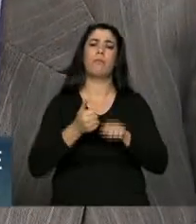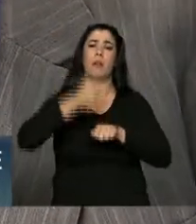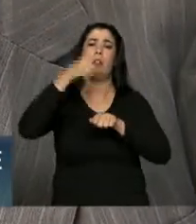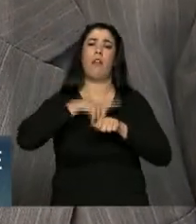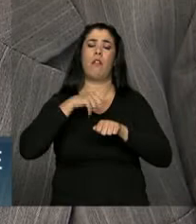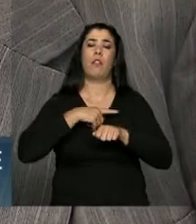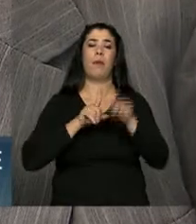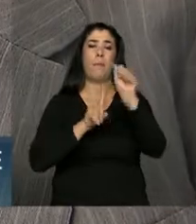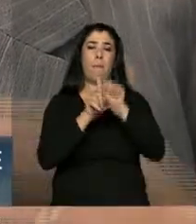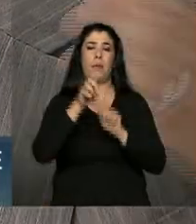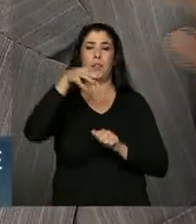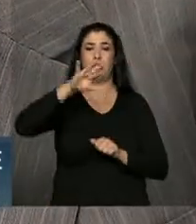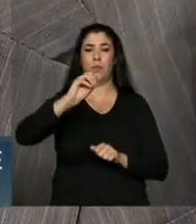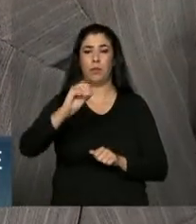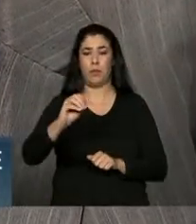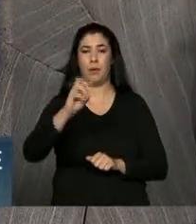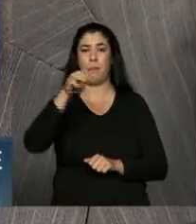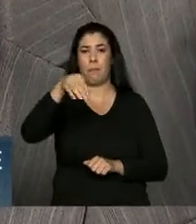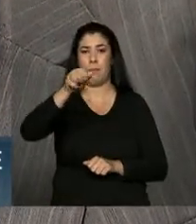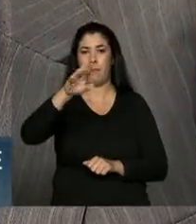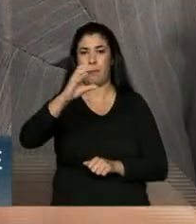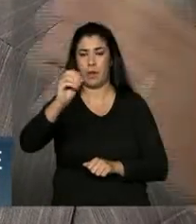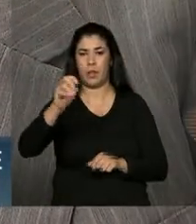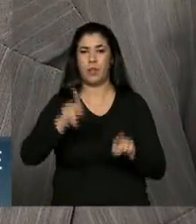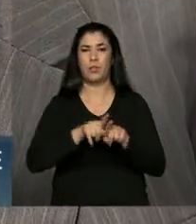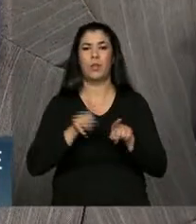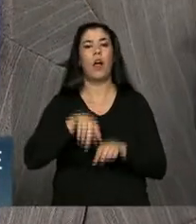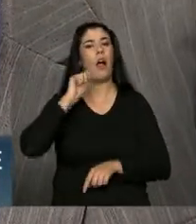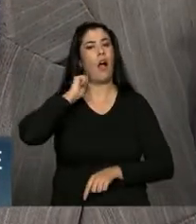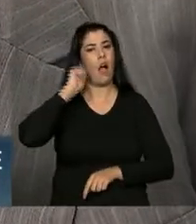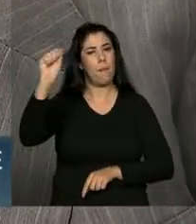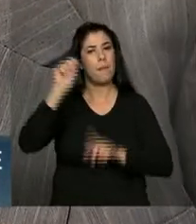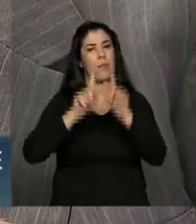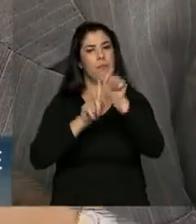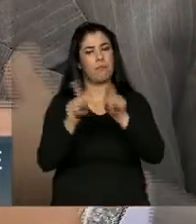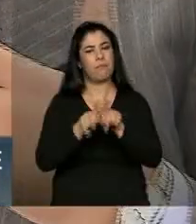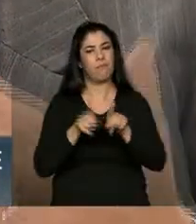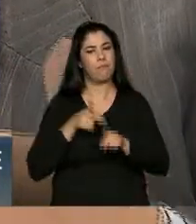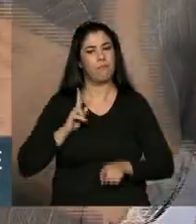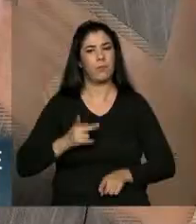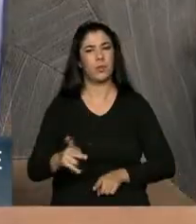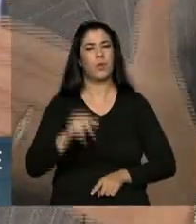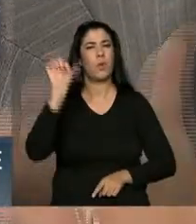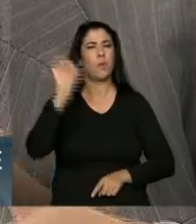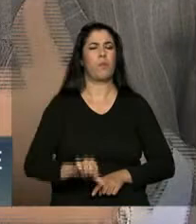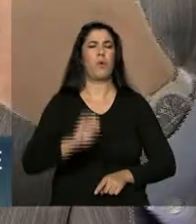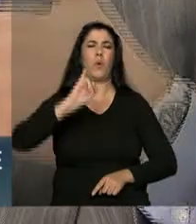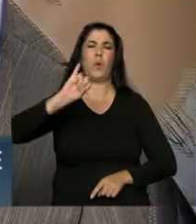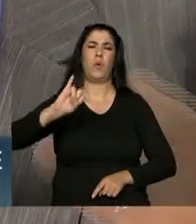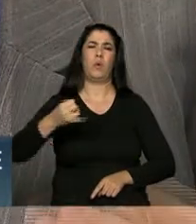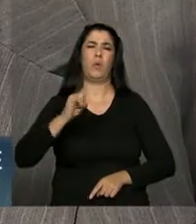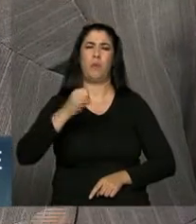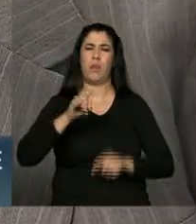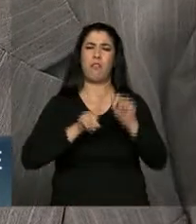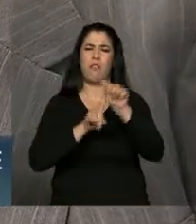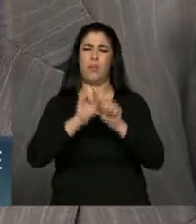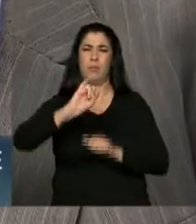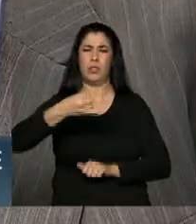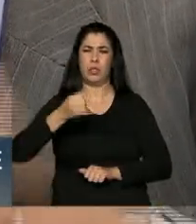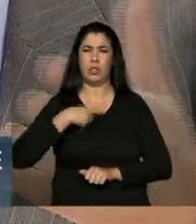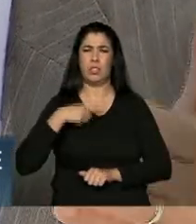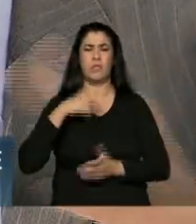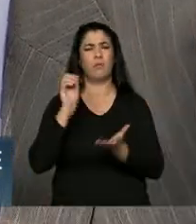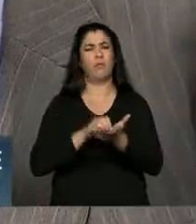melhor no mês de abril o pior mês e foi Janeiro que nós tivemos a pia o pior Janeiro de todos os